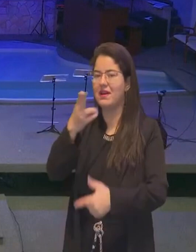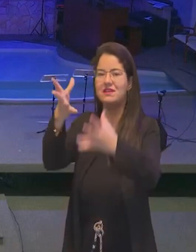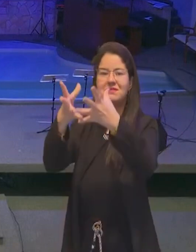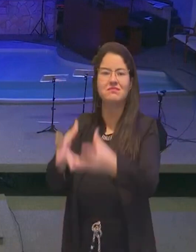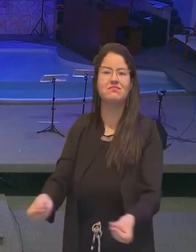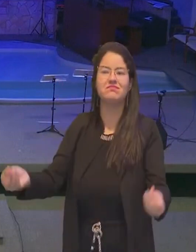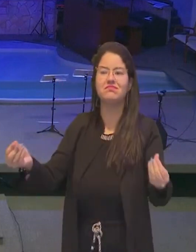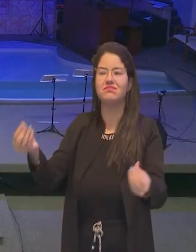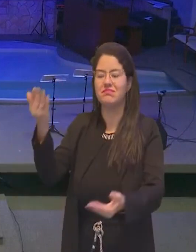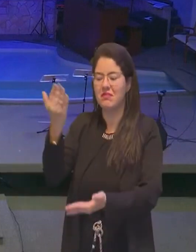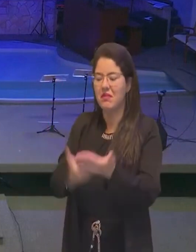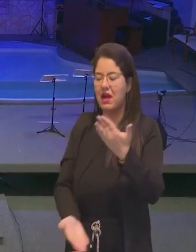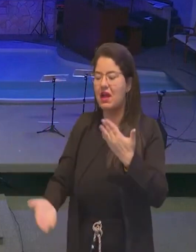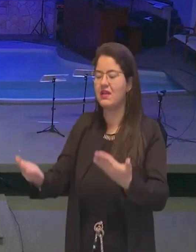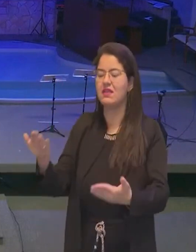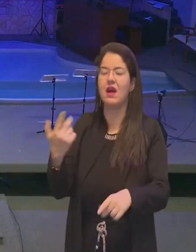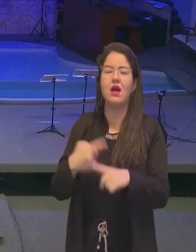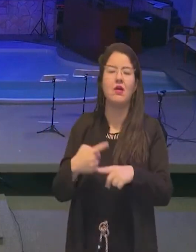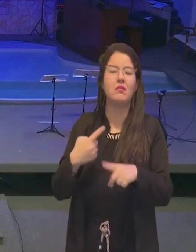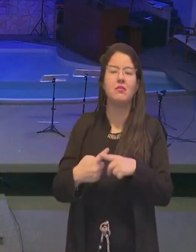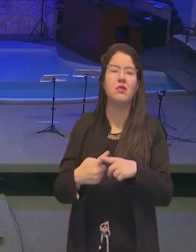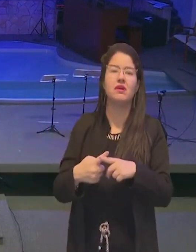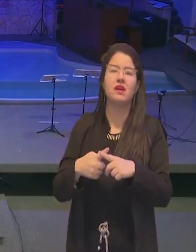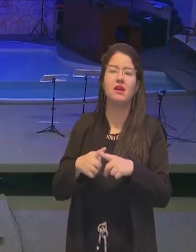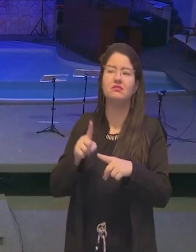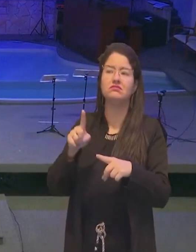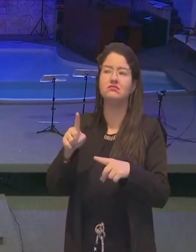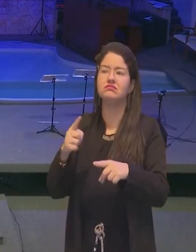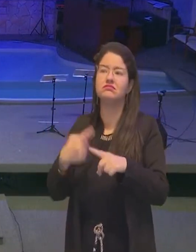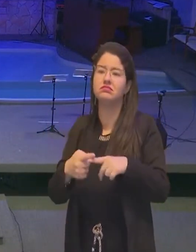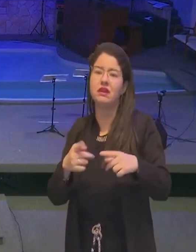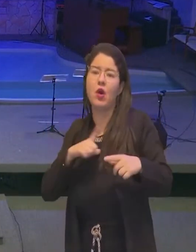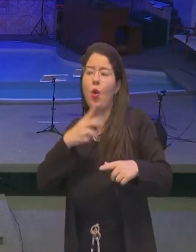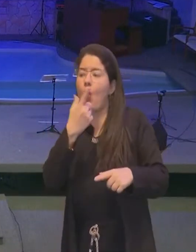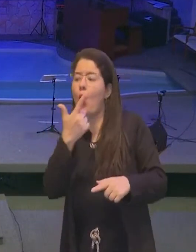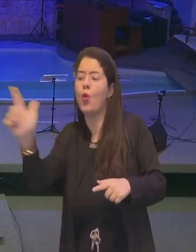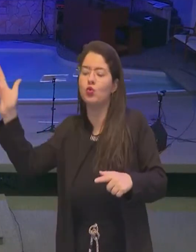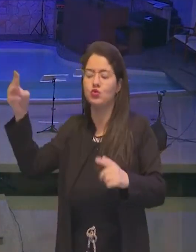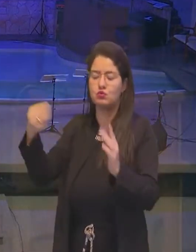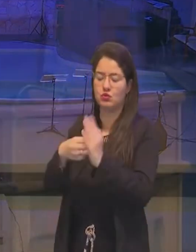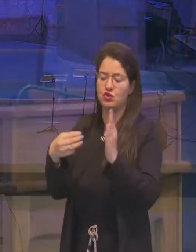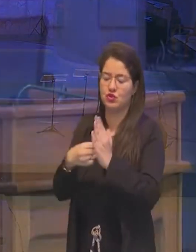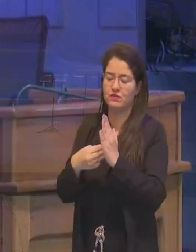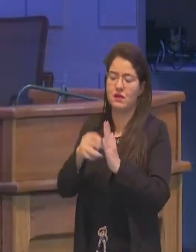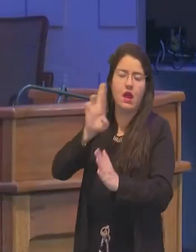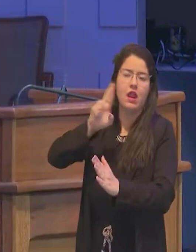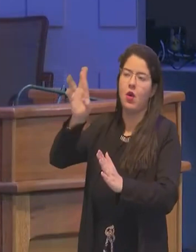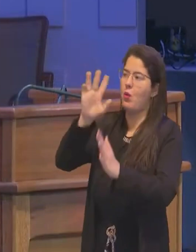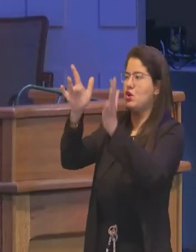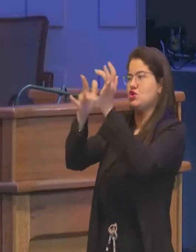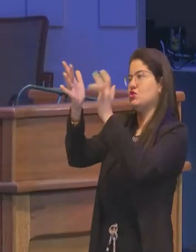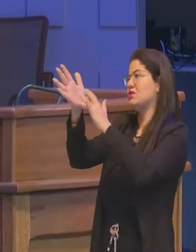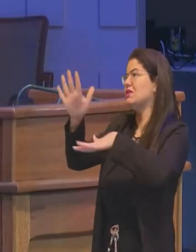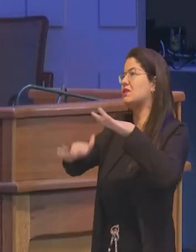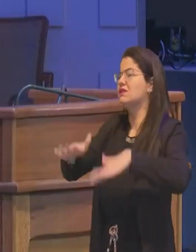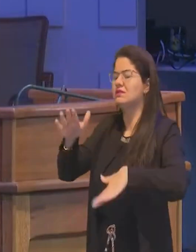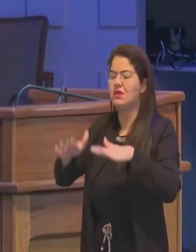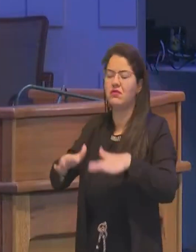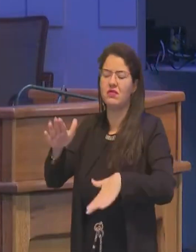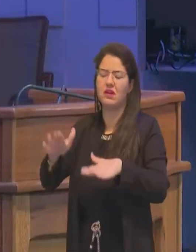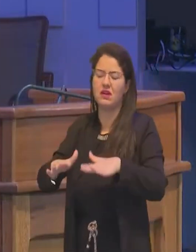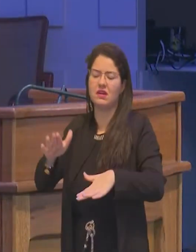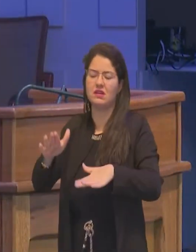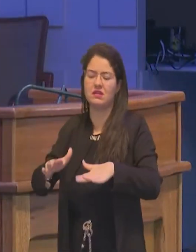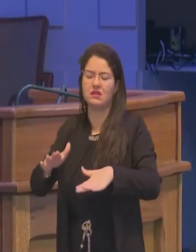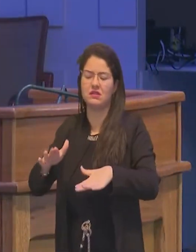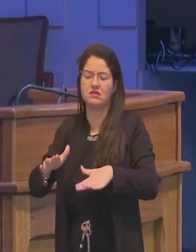porque elas são simplesmente por serem feitas. Então, elas têm outros motivos. talvez seja para quem faça